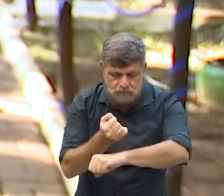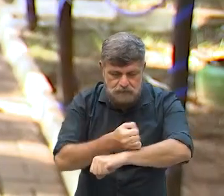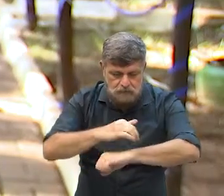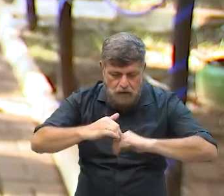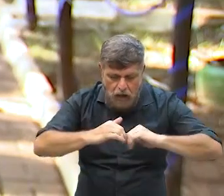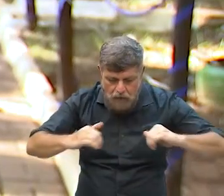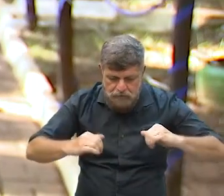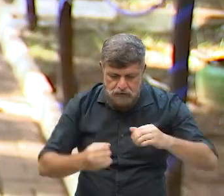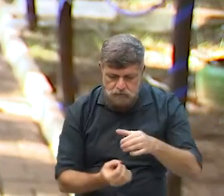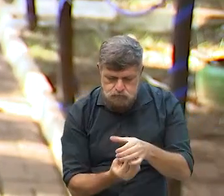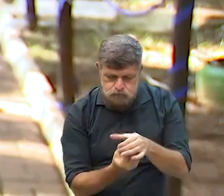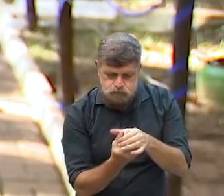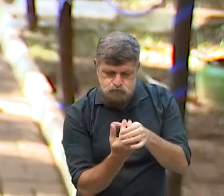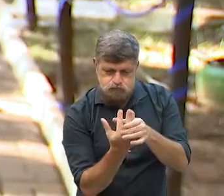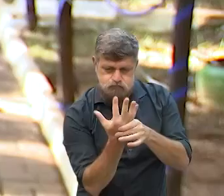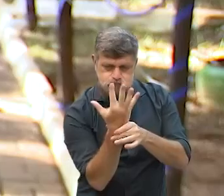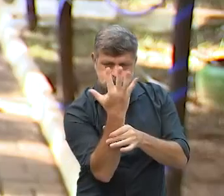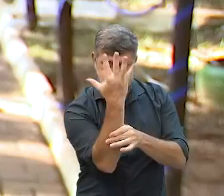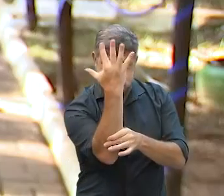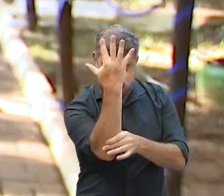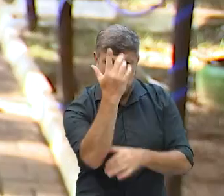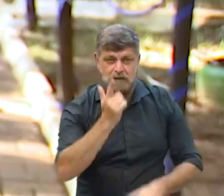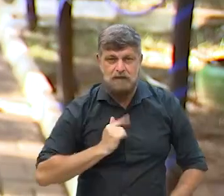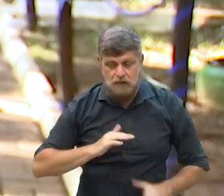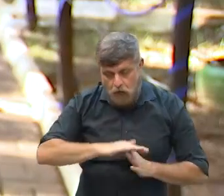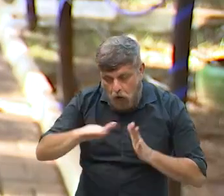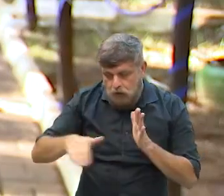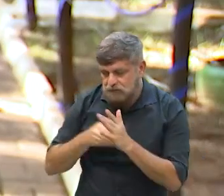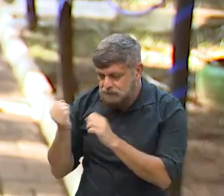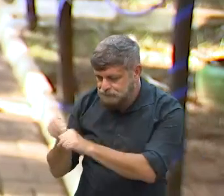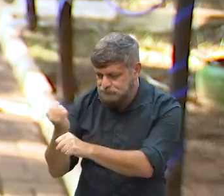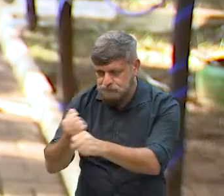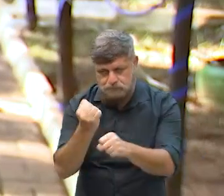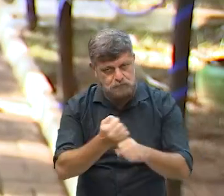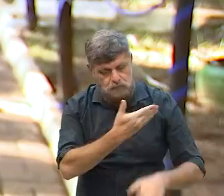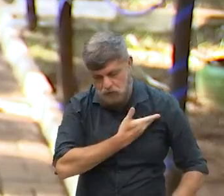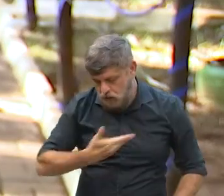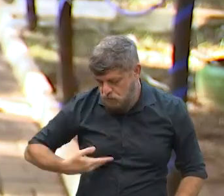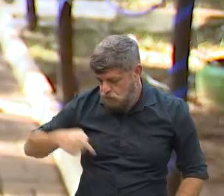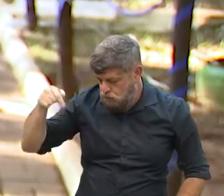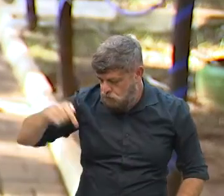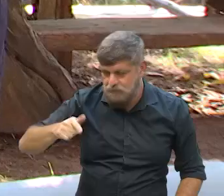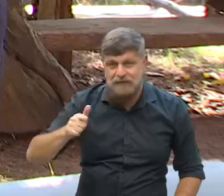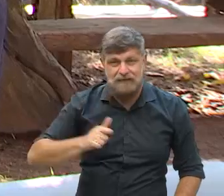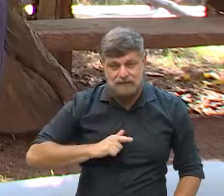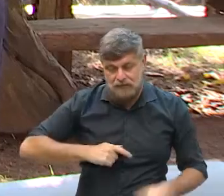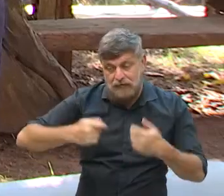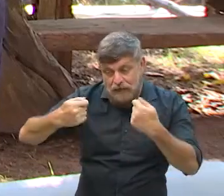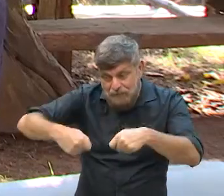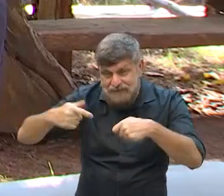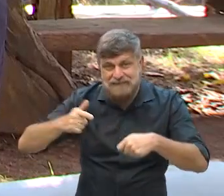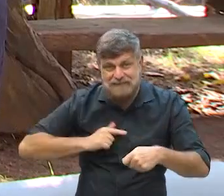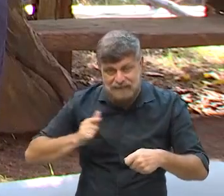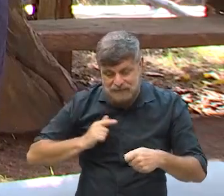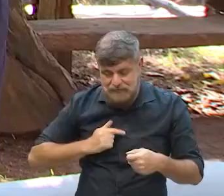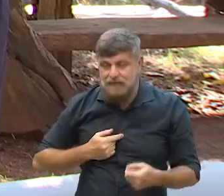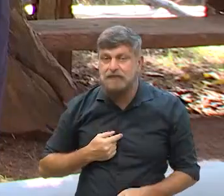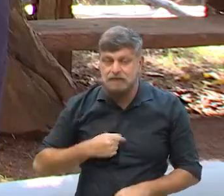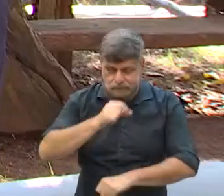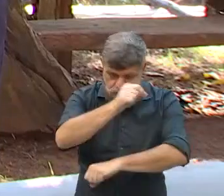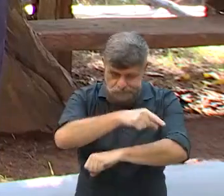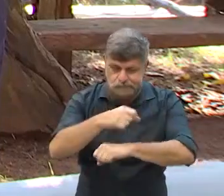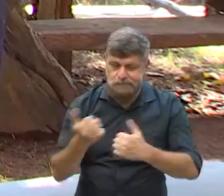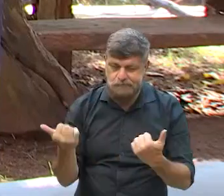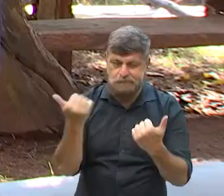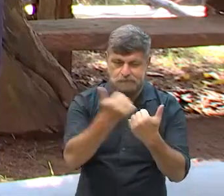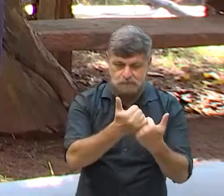compensações ambientais também não param. Então, assim, todas as obras, mesmo que pública na cidade, elas têm a compensação ambiental, nós estamos